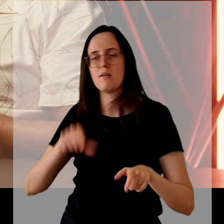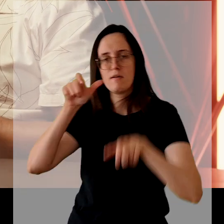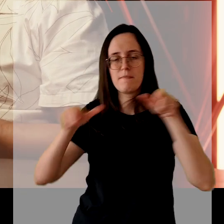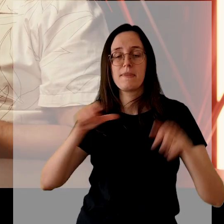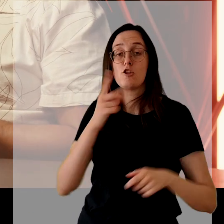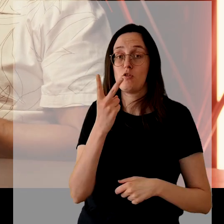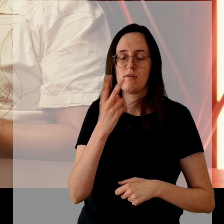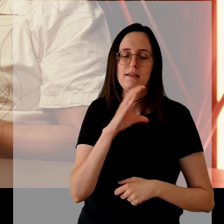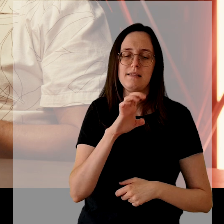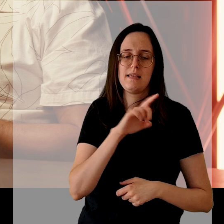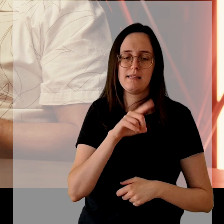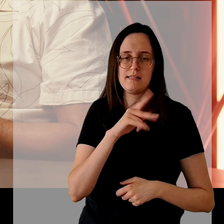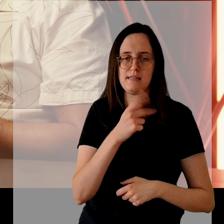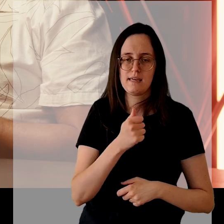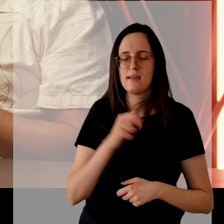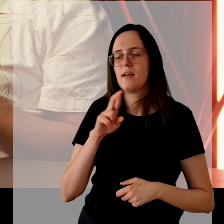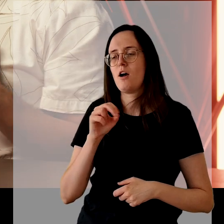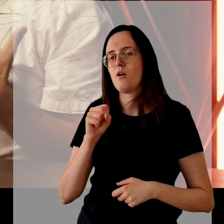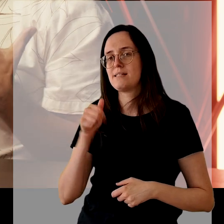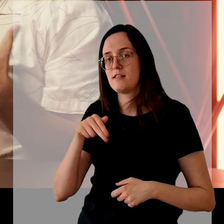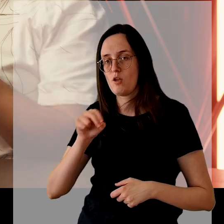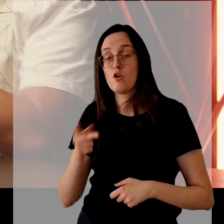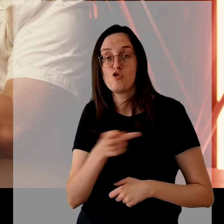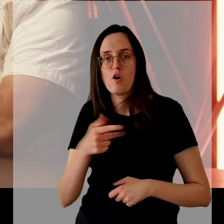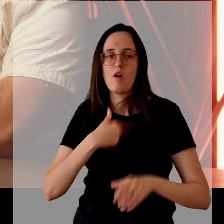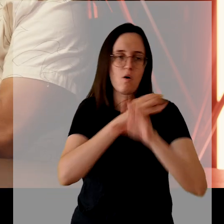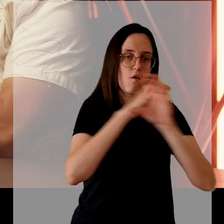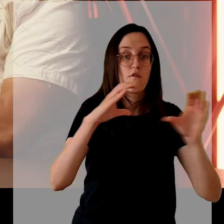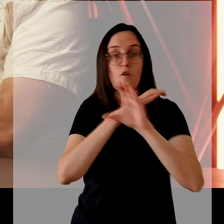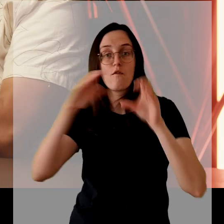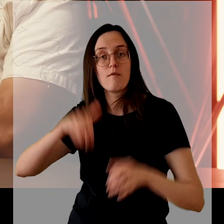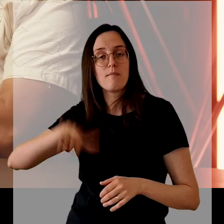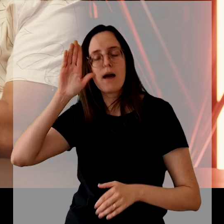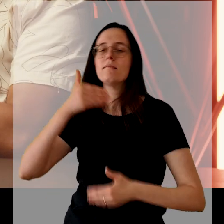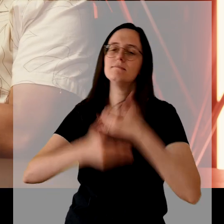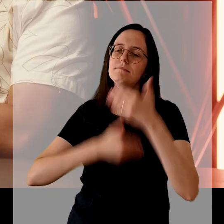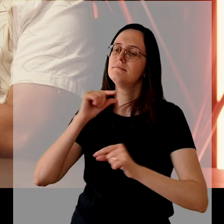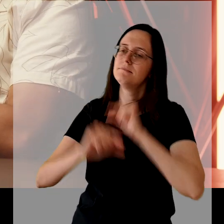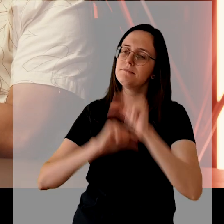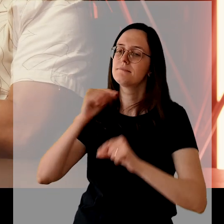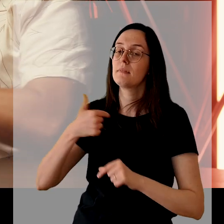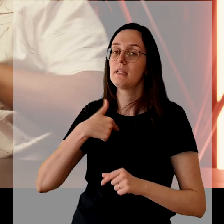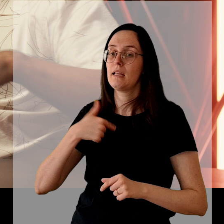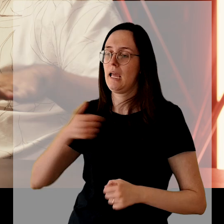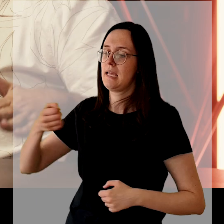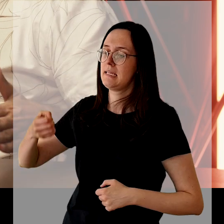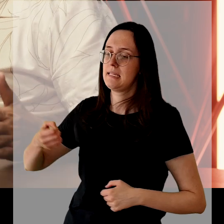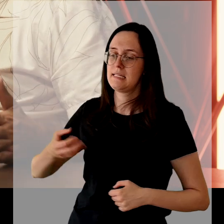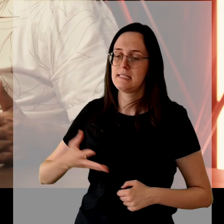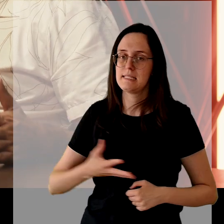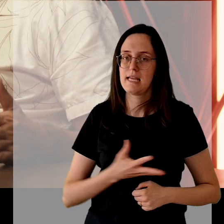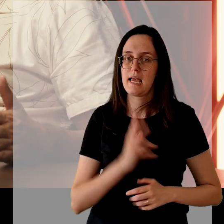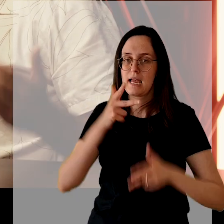o Cezinha e o Rosano. Aí, confiando mais neles, aos poucos, durante o contracapa, eu fui saindo da